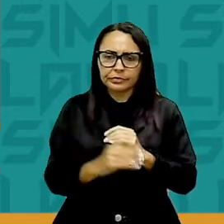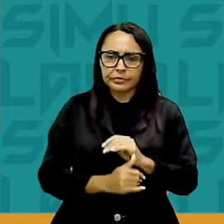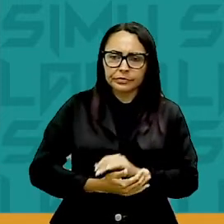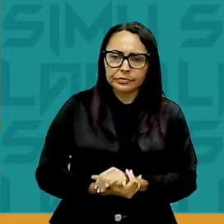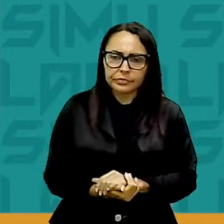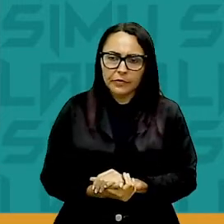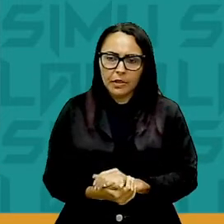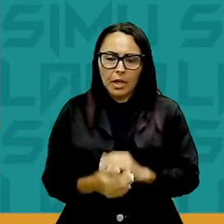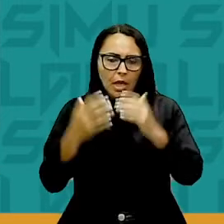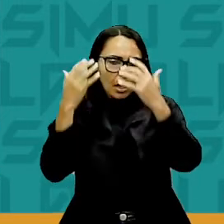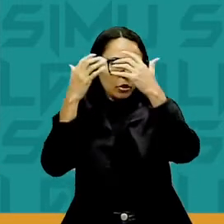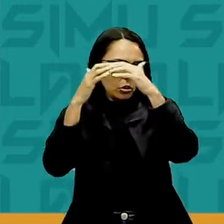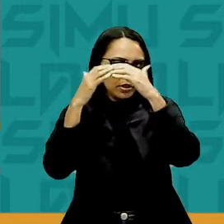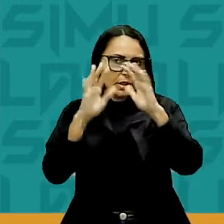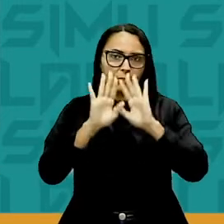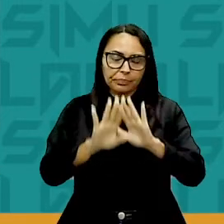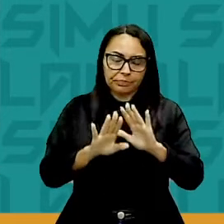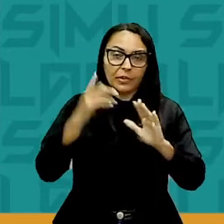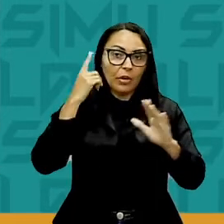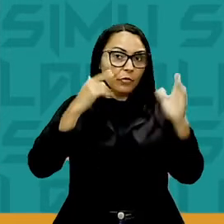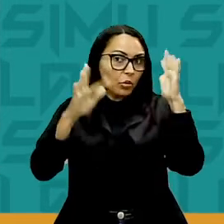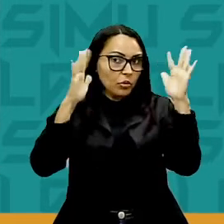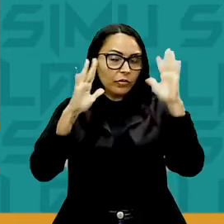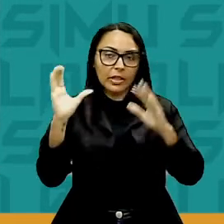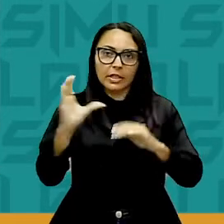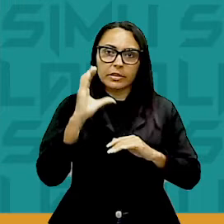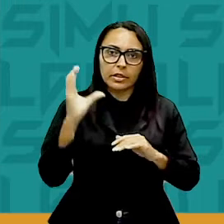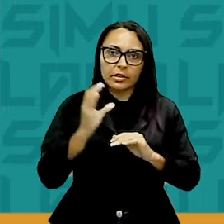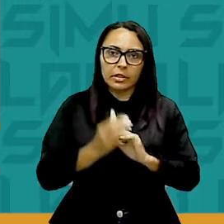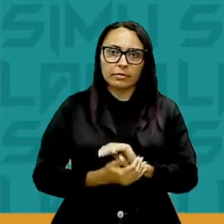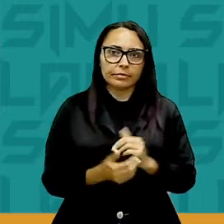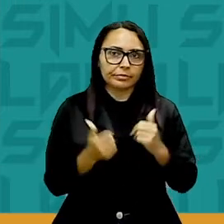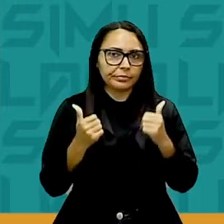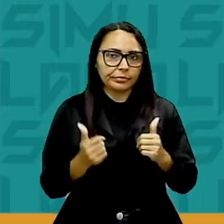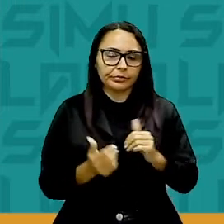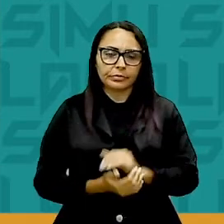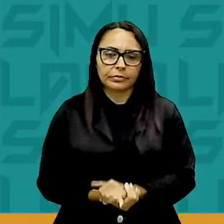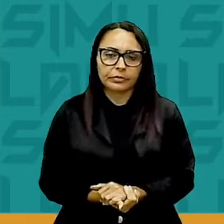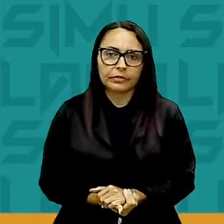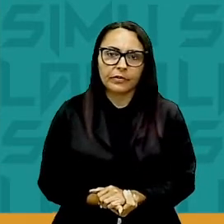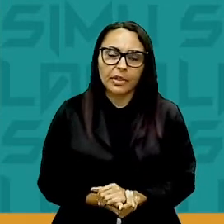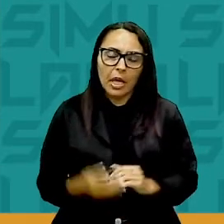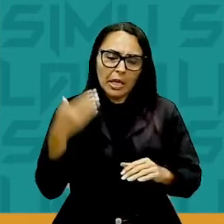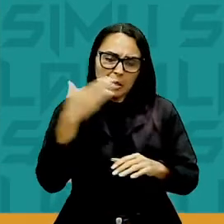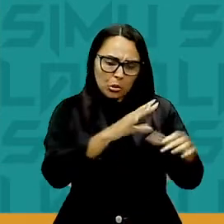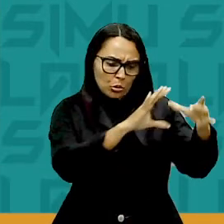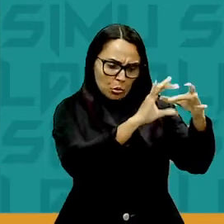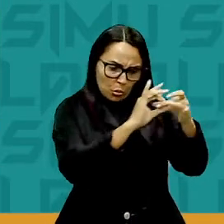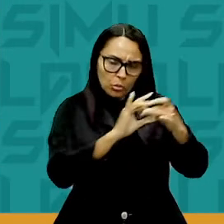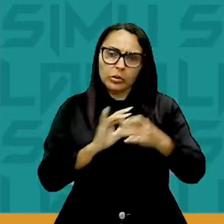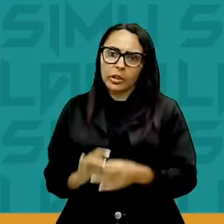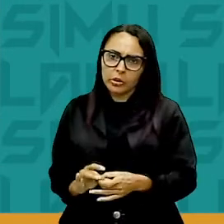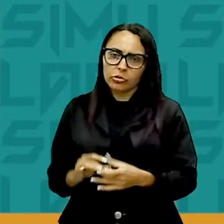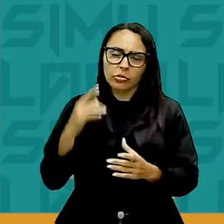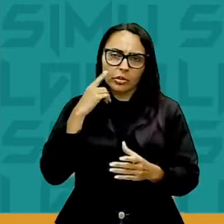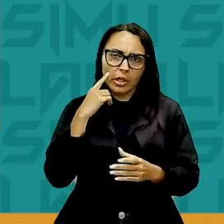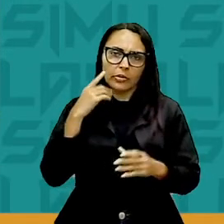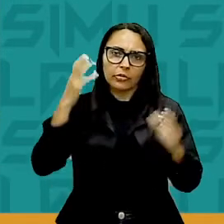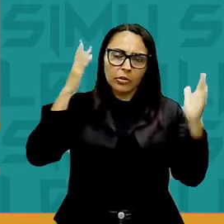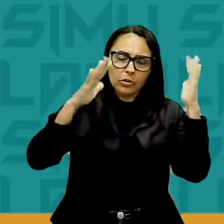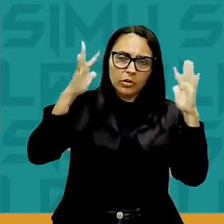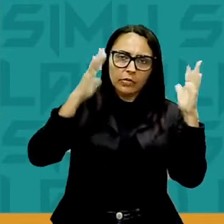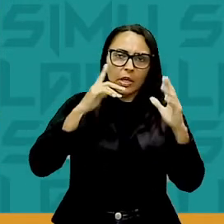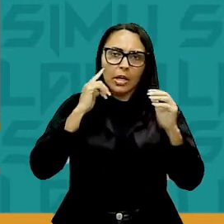vamos raciocinar aqui, filosofia da ciência, certo? Então, dentro desse contexto da filosofia da ciência,